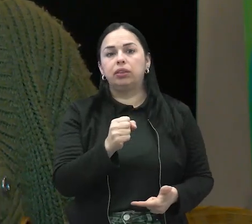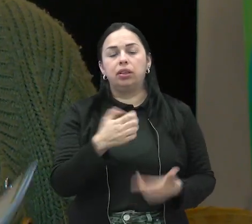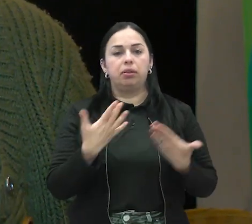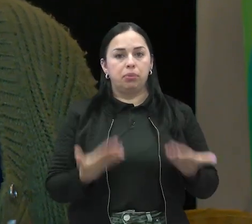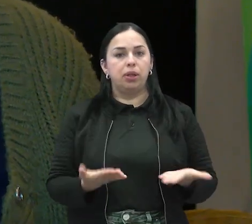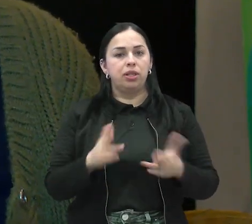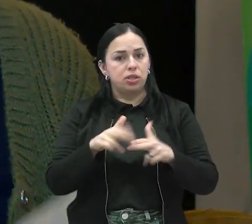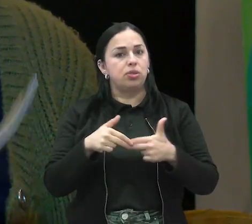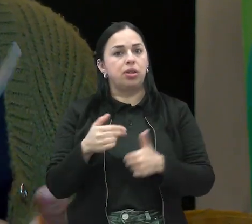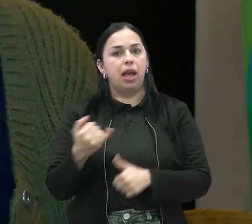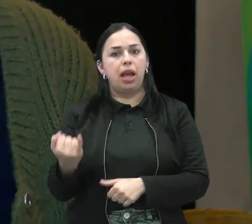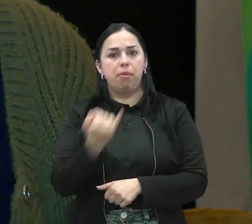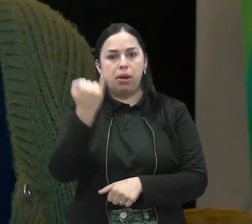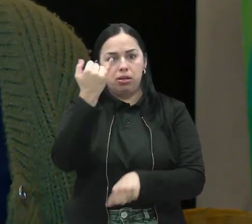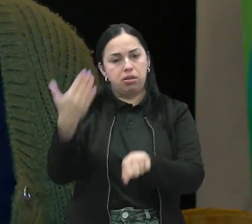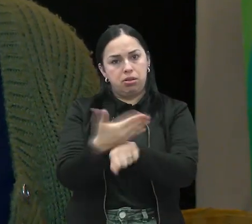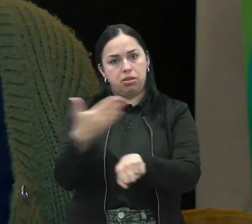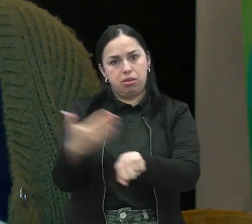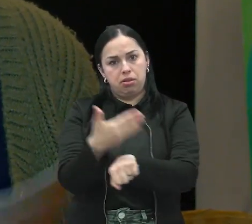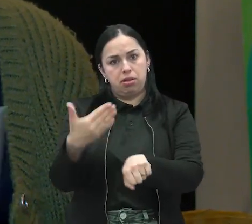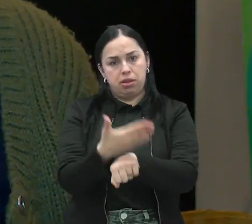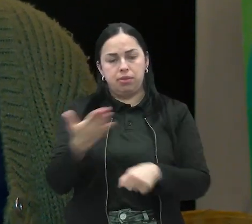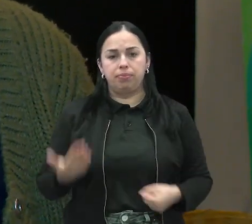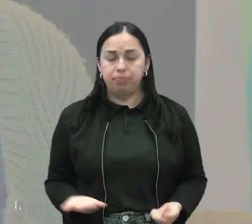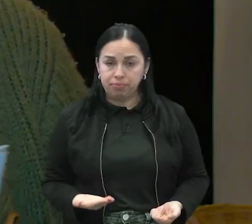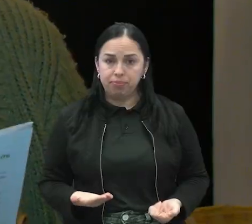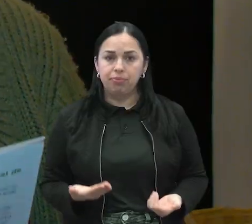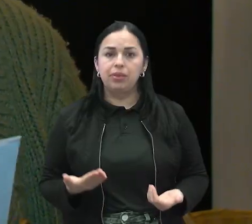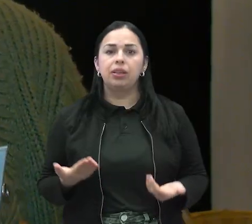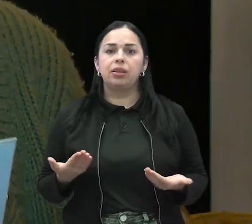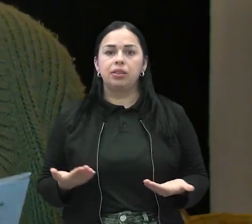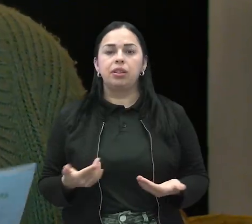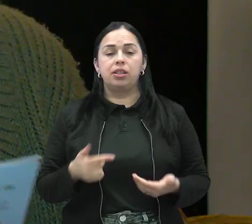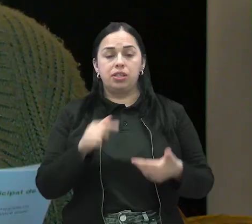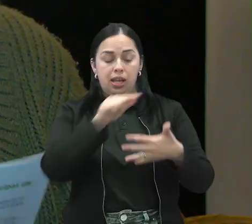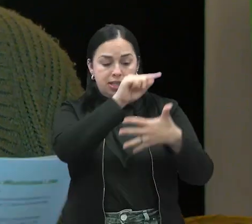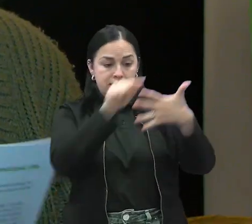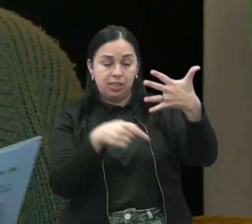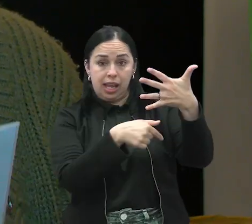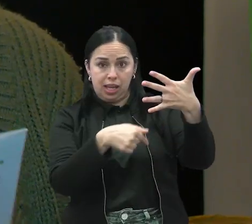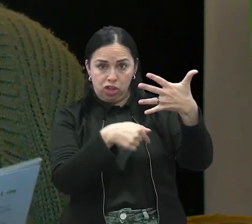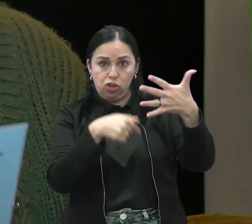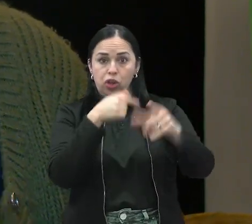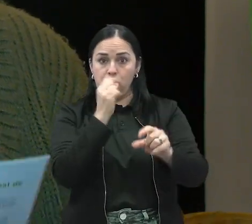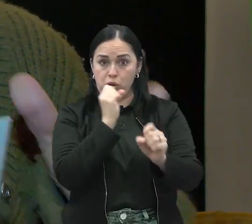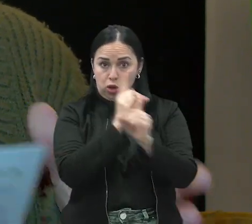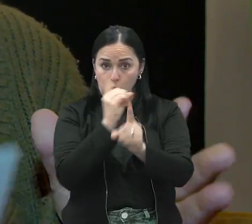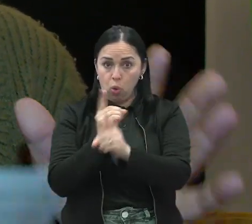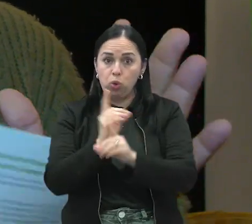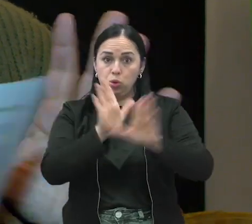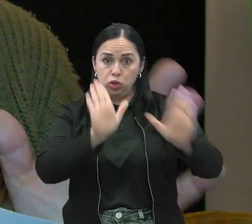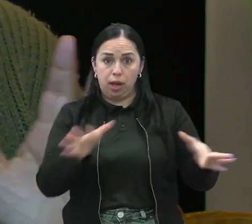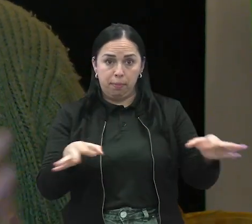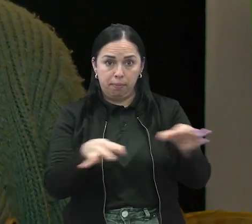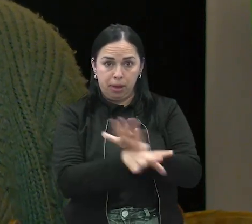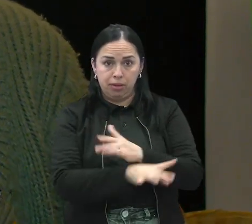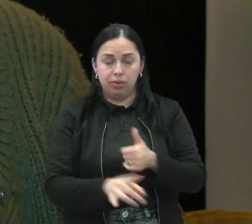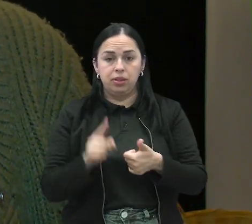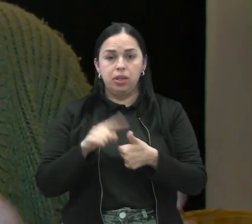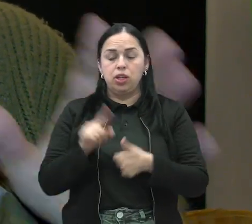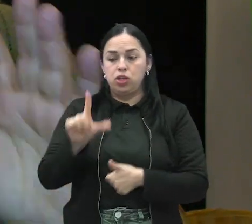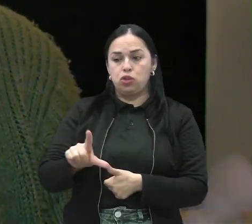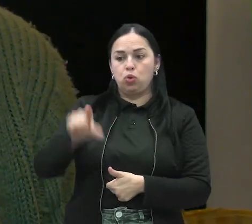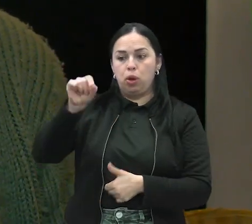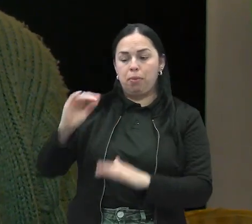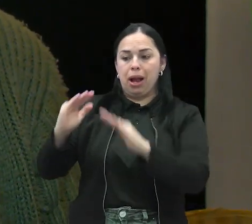E contamos com importantíssima a participação da sociedade civil. Nós tivemos, então, 7 encontros, né? A escolha foi uma